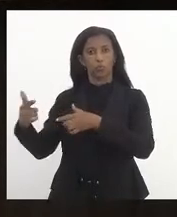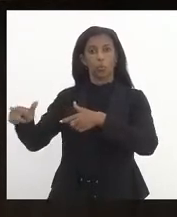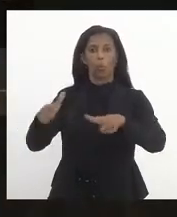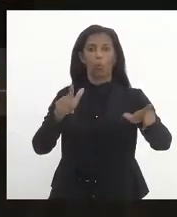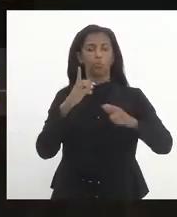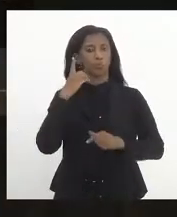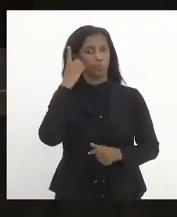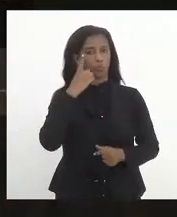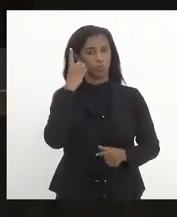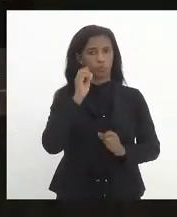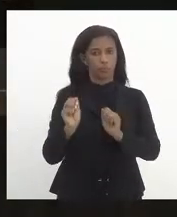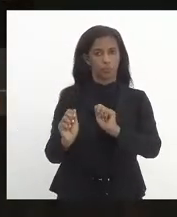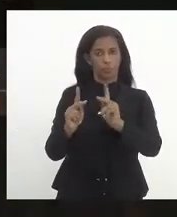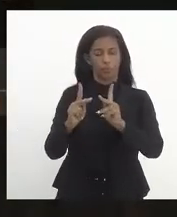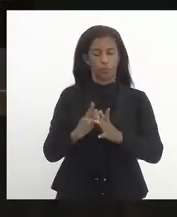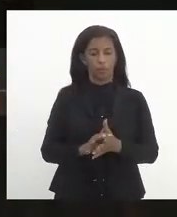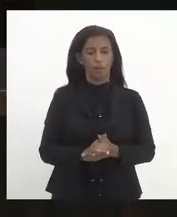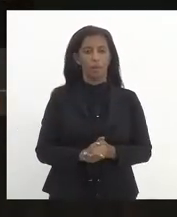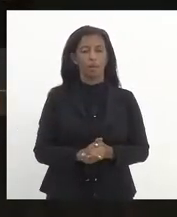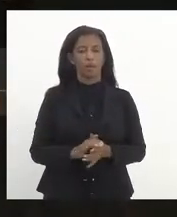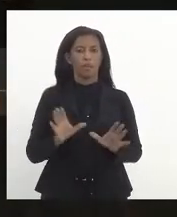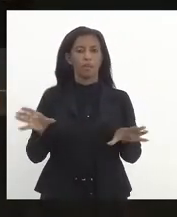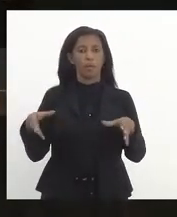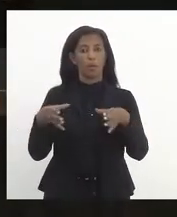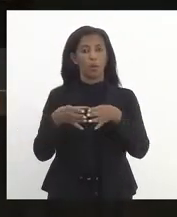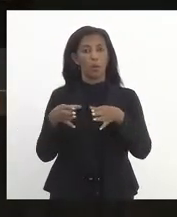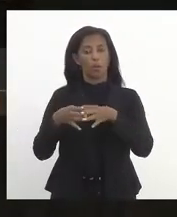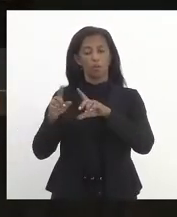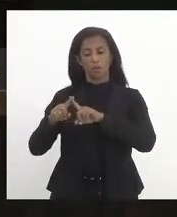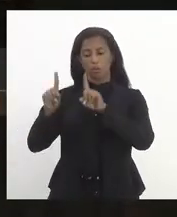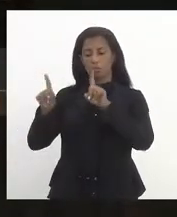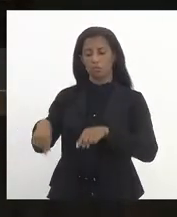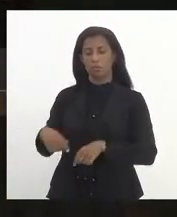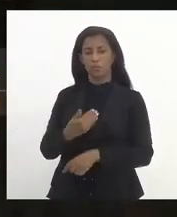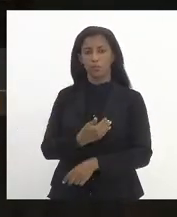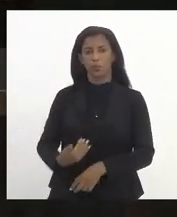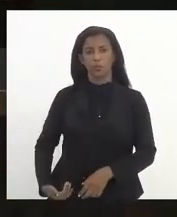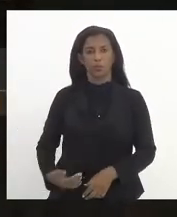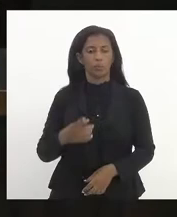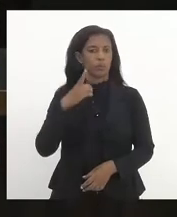plenário. Ok. Pela Comissão de Servidores Públicos, deputado Flávio Serafini.